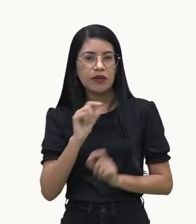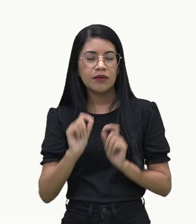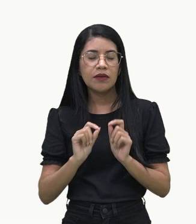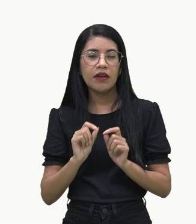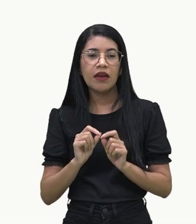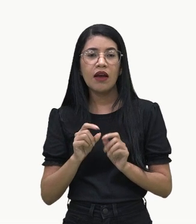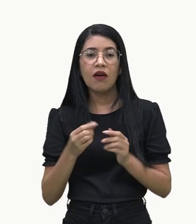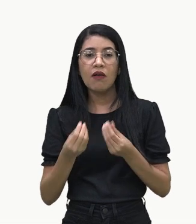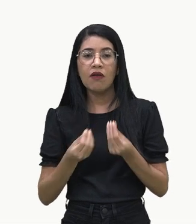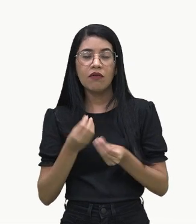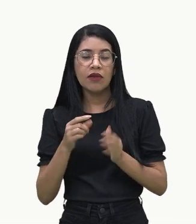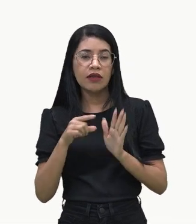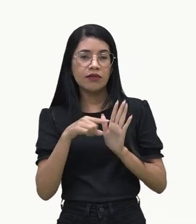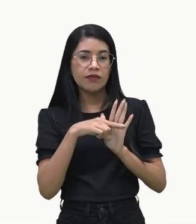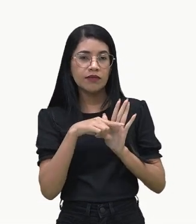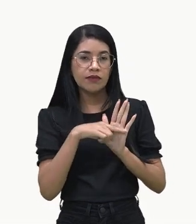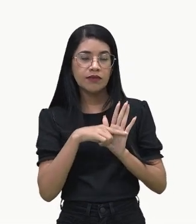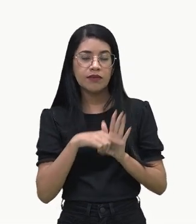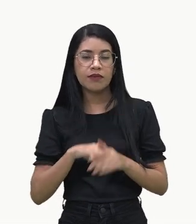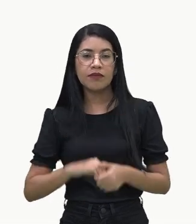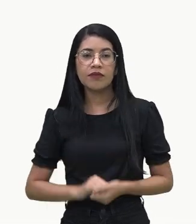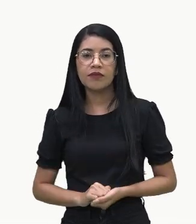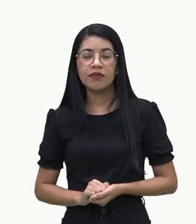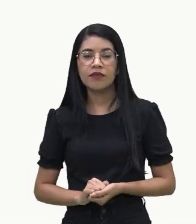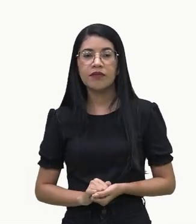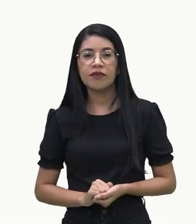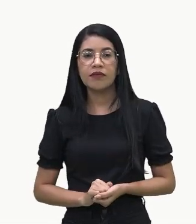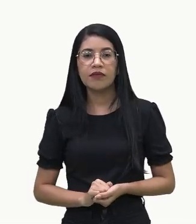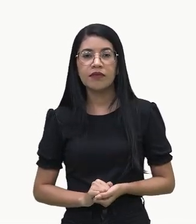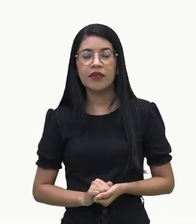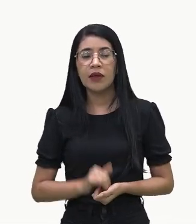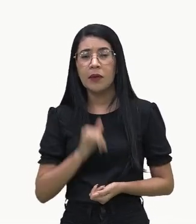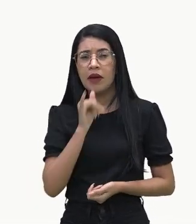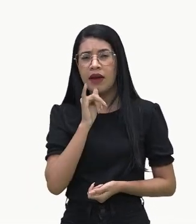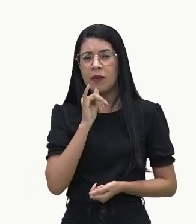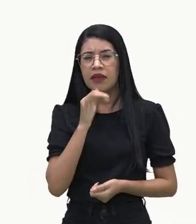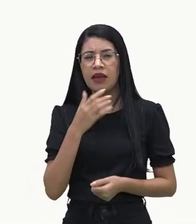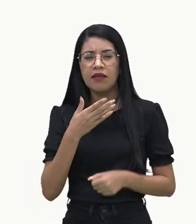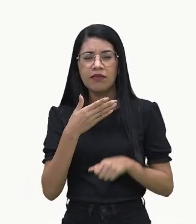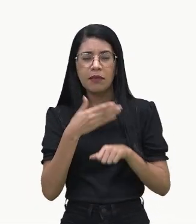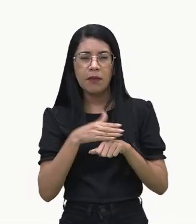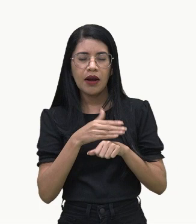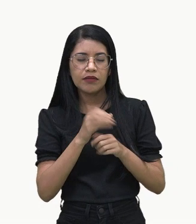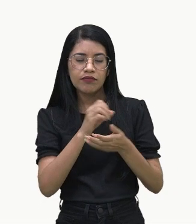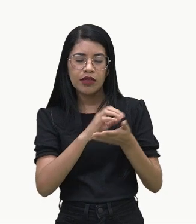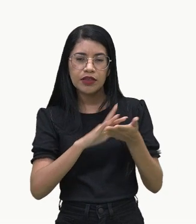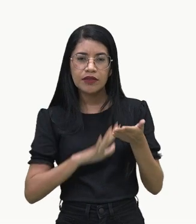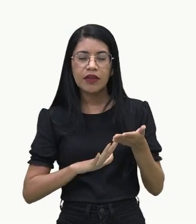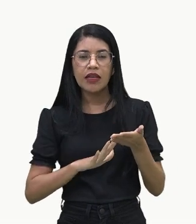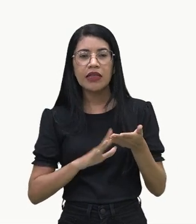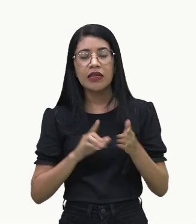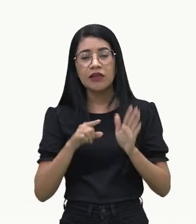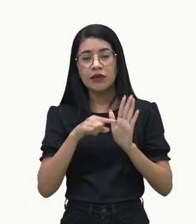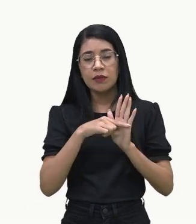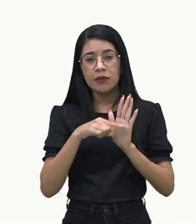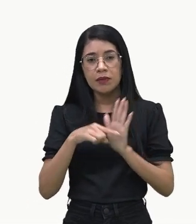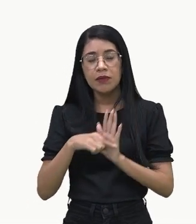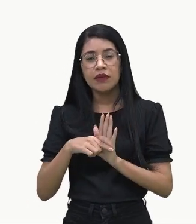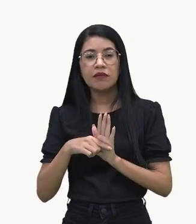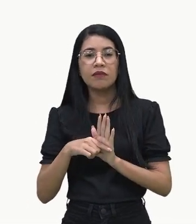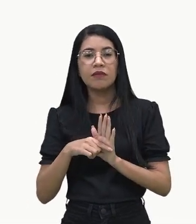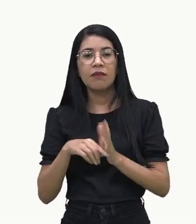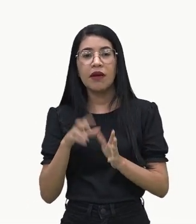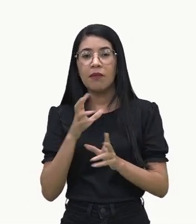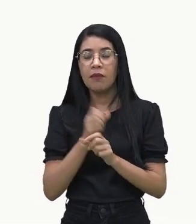A subtração. Imagine que você recebe aí um exercício que tenha essa subtração para ser